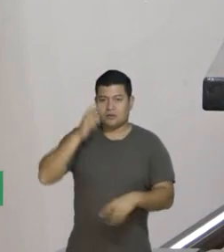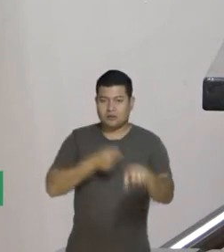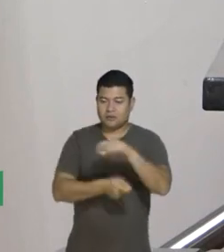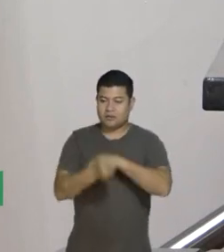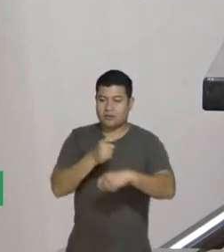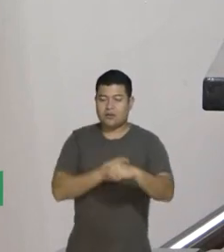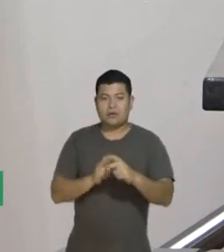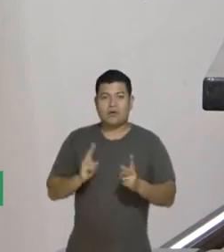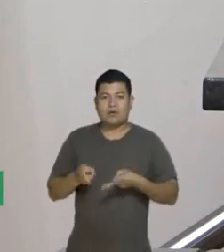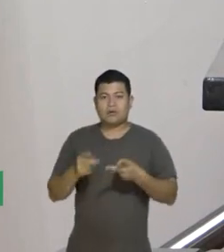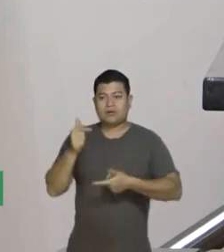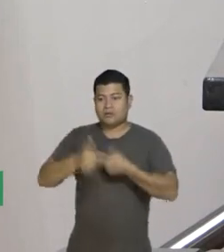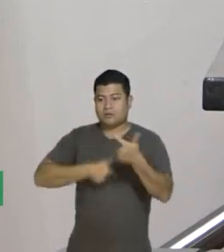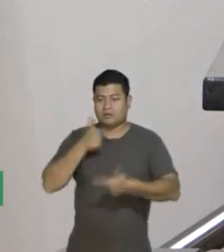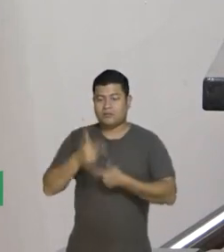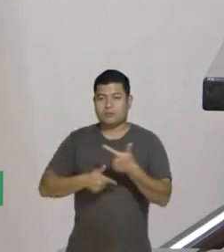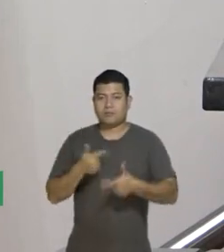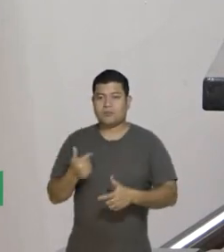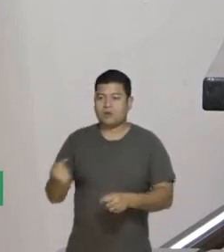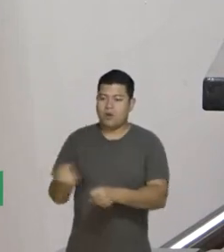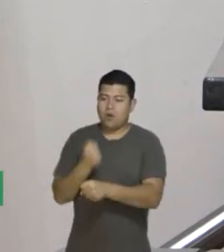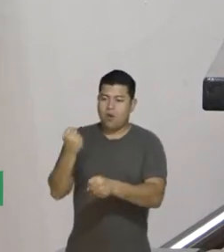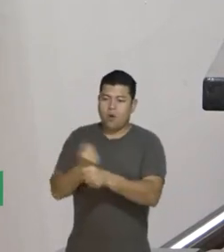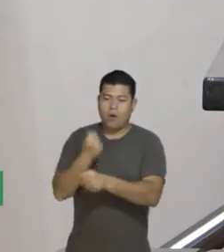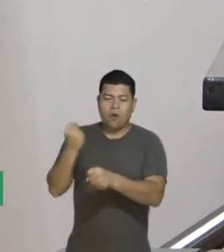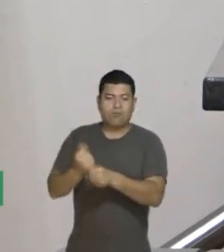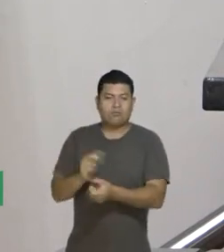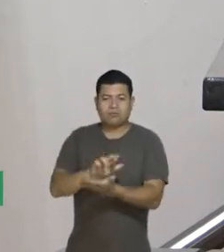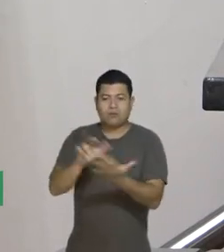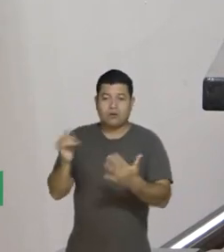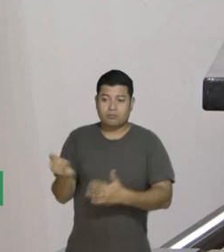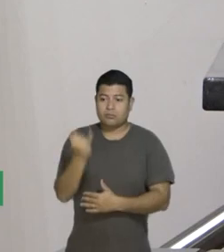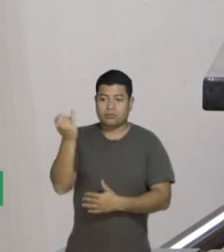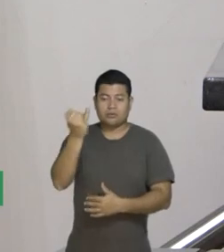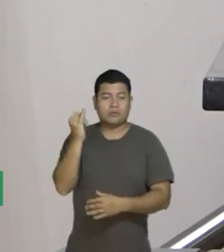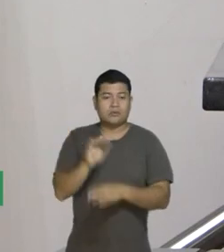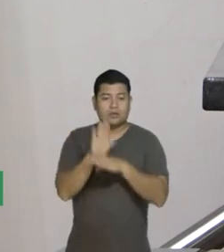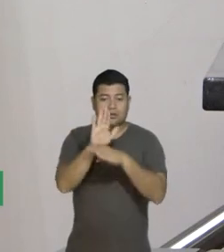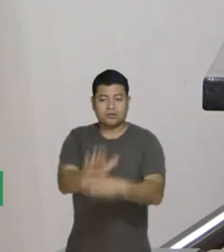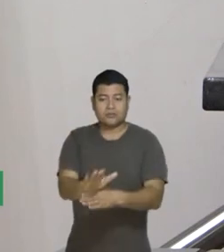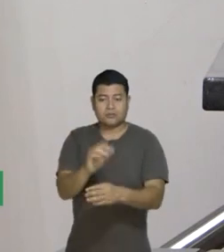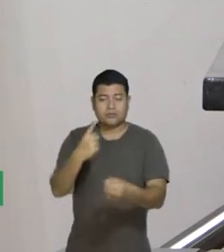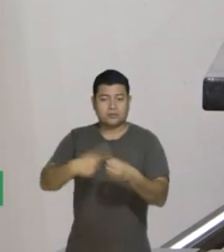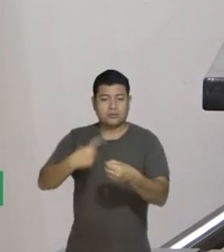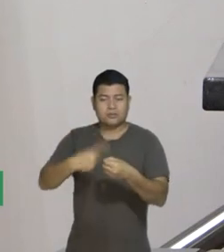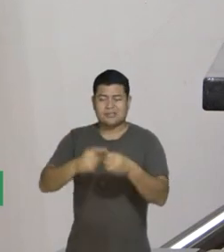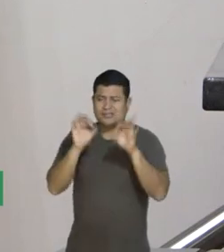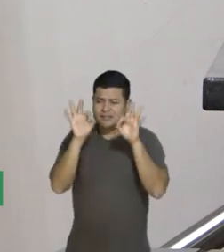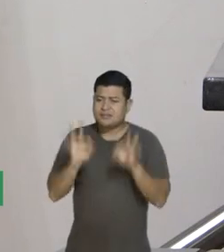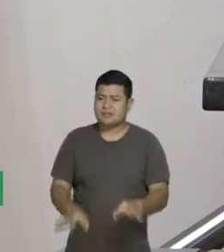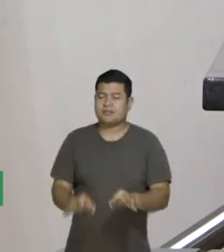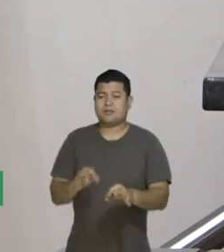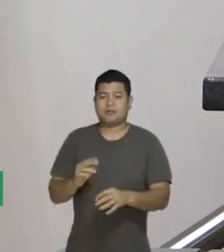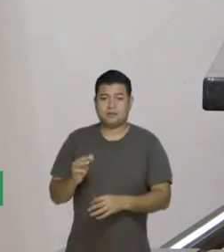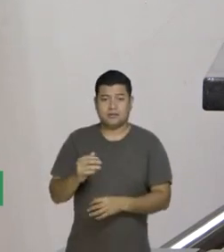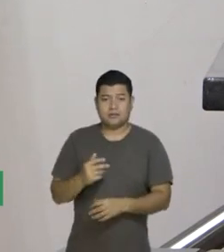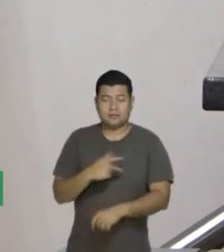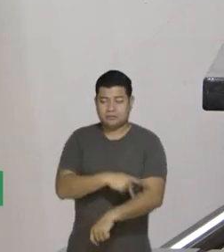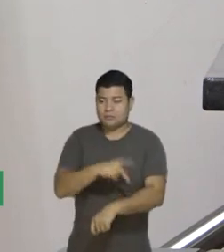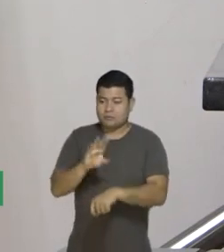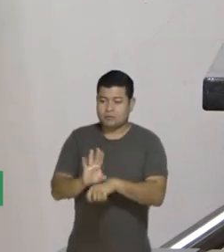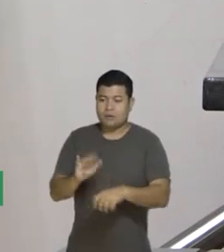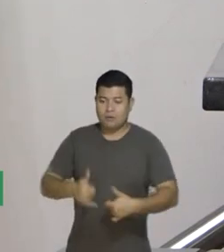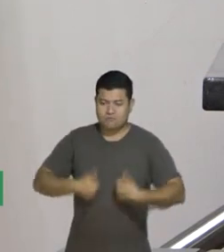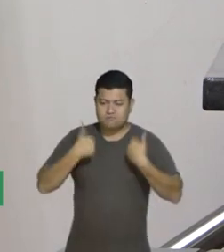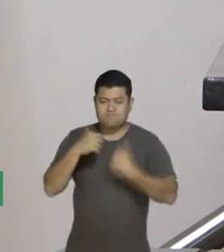trabalho, desenvolvimento de obras importantes para aquela cidade. E tenho certeza de que Porto Belo nos orgulha e continuaremos trabalhando